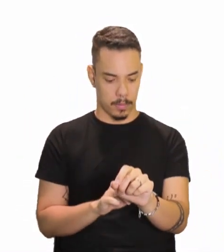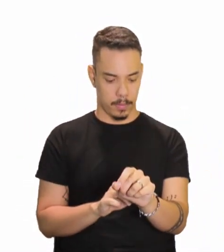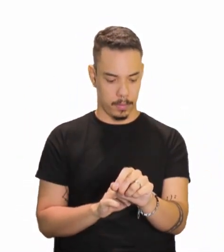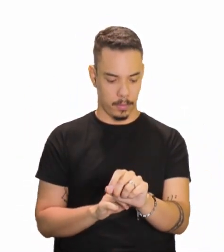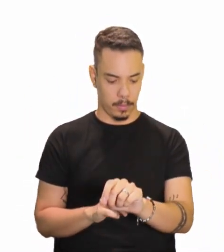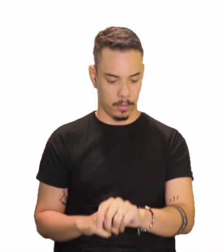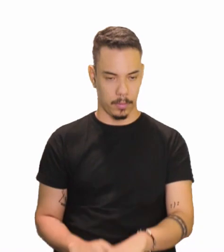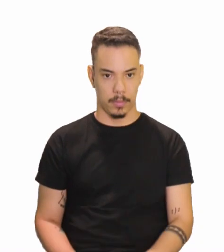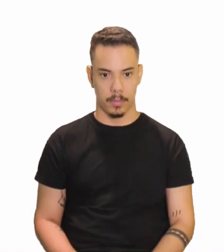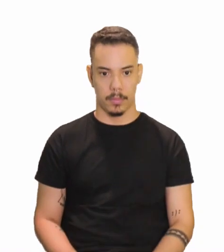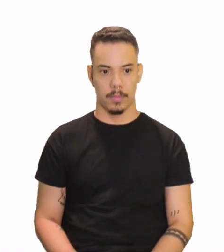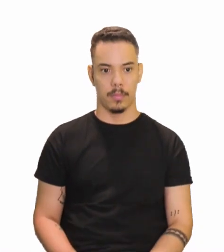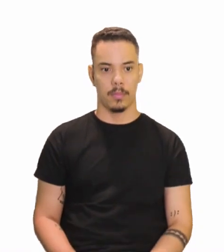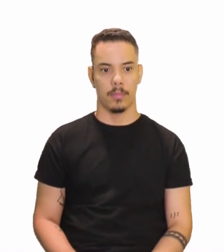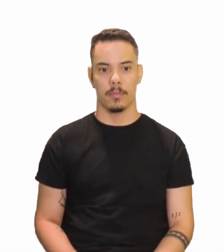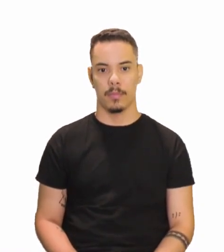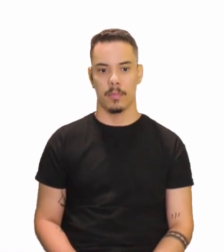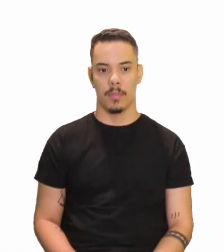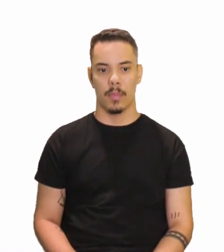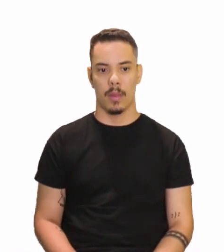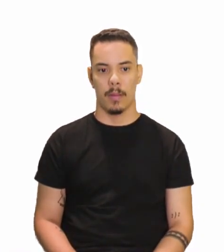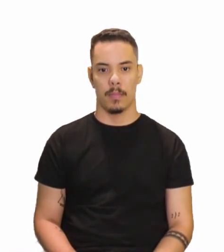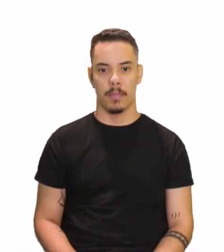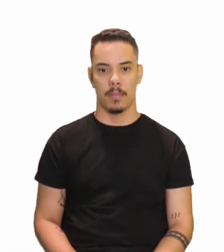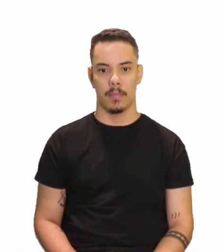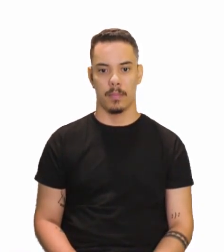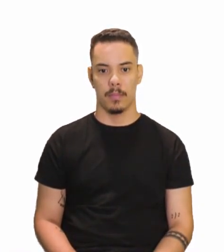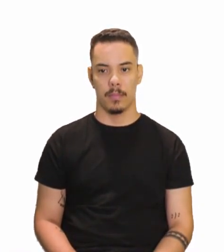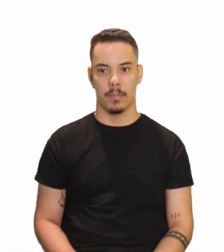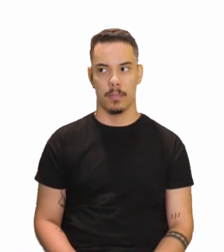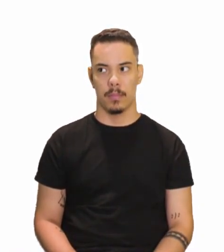olha só a b c d e